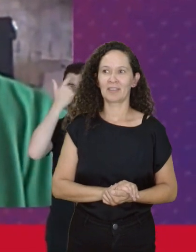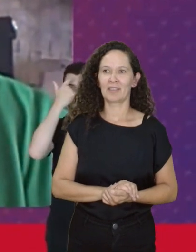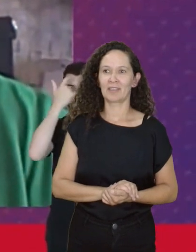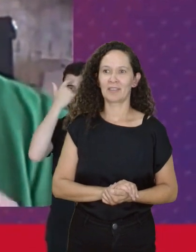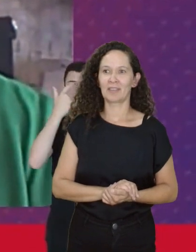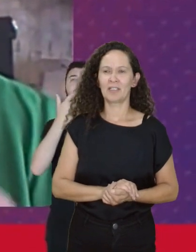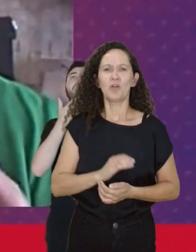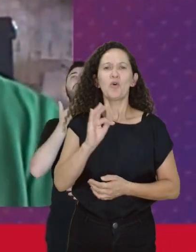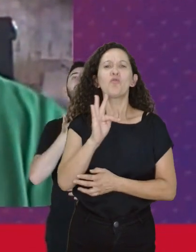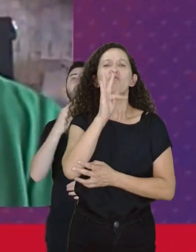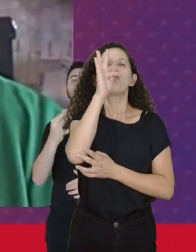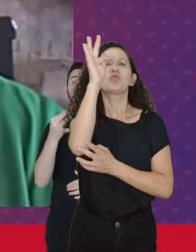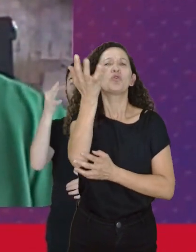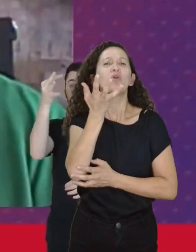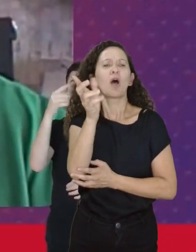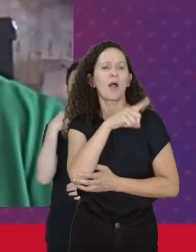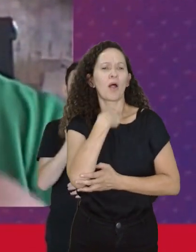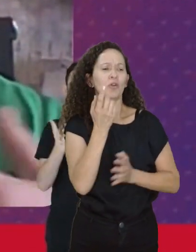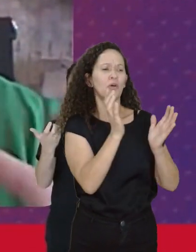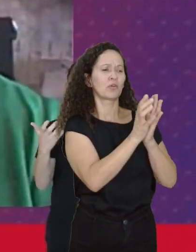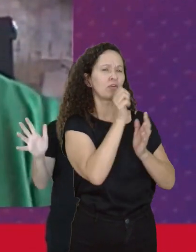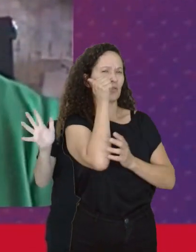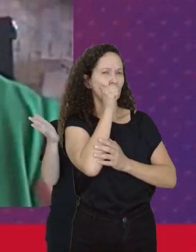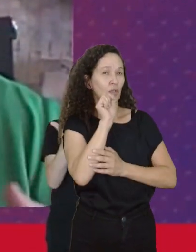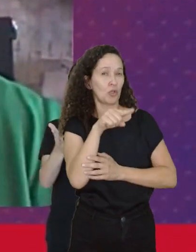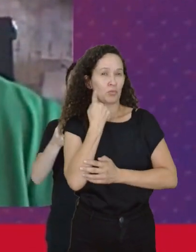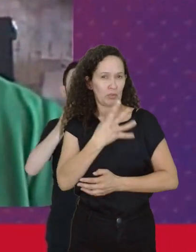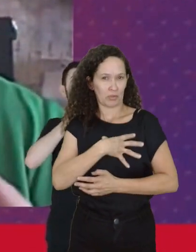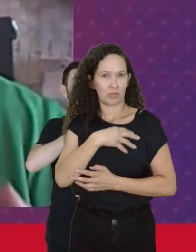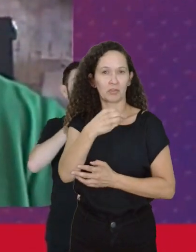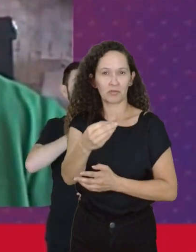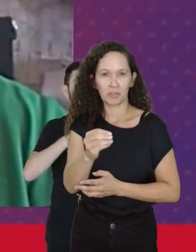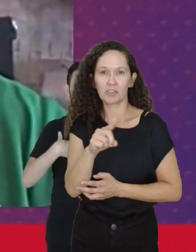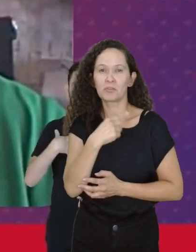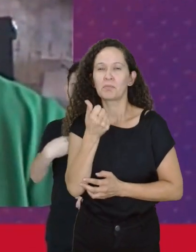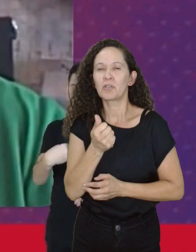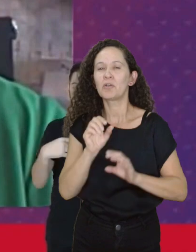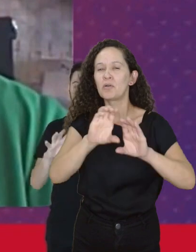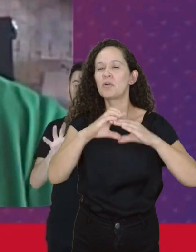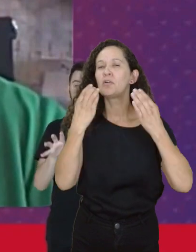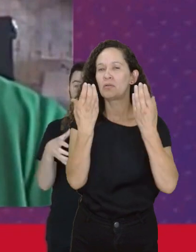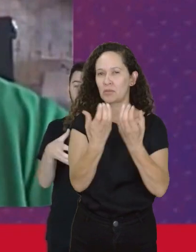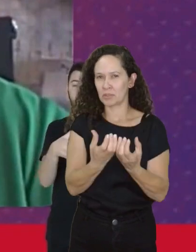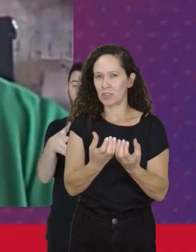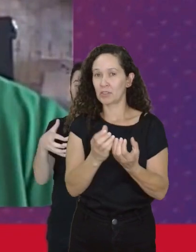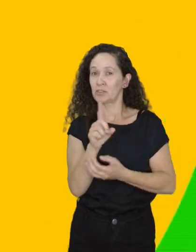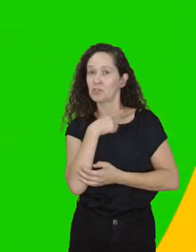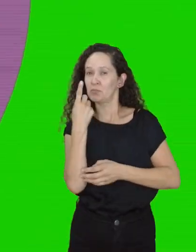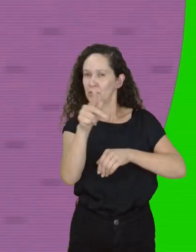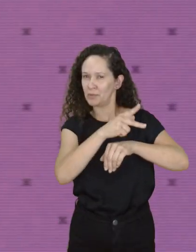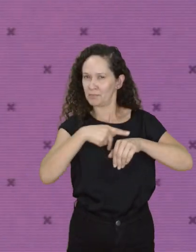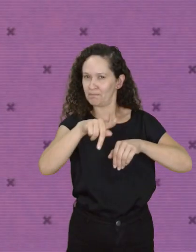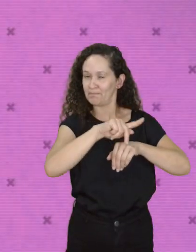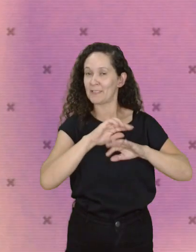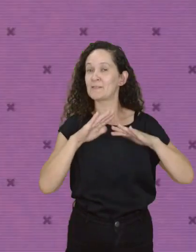Nós queremos para nós, mulheres, para os nossos filhos, para as nossas comunidades, para o nosso país.